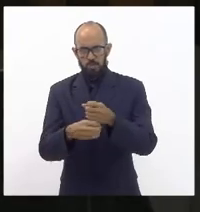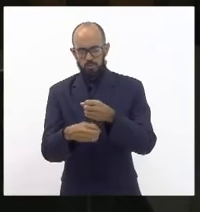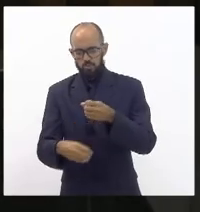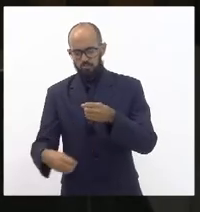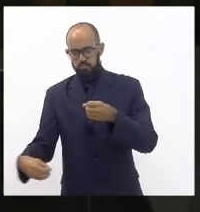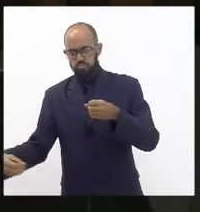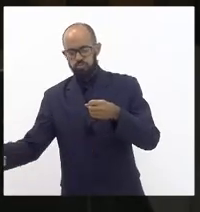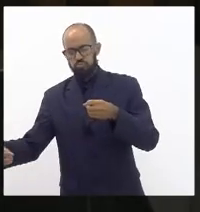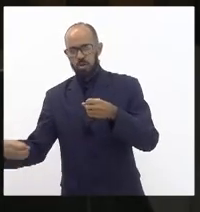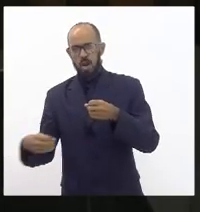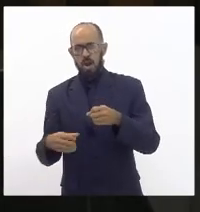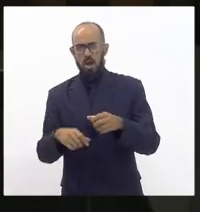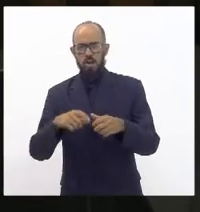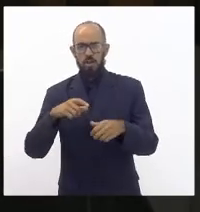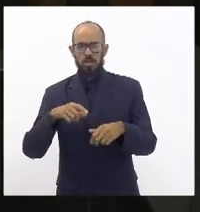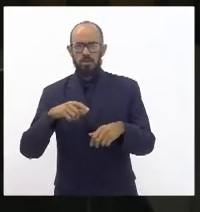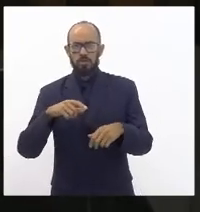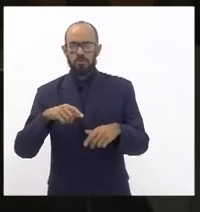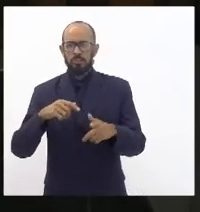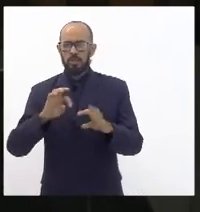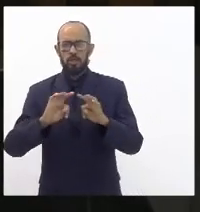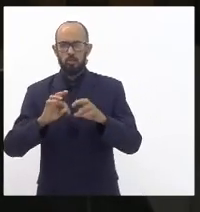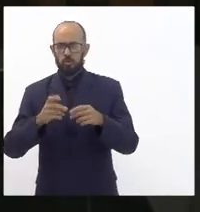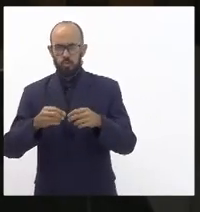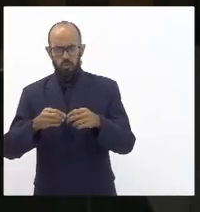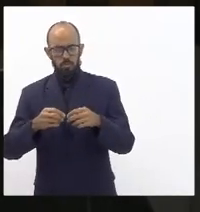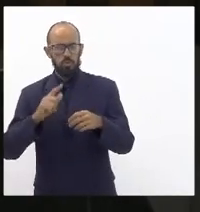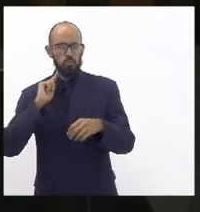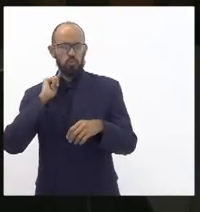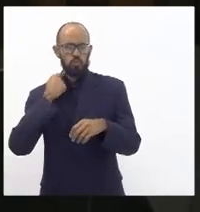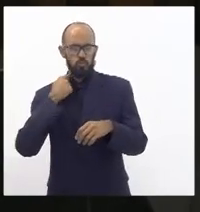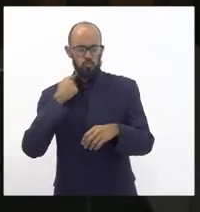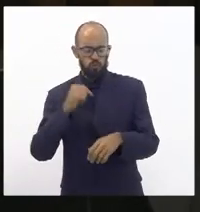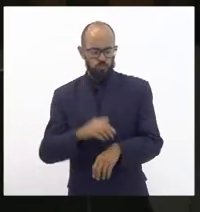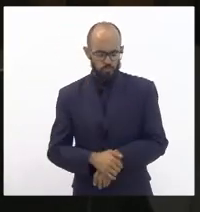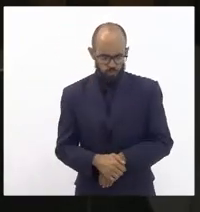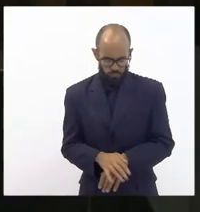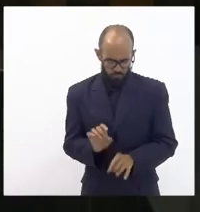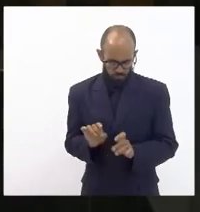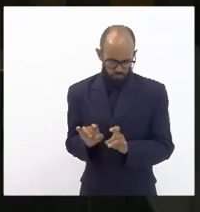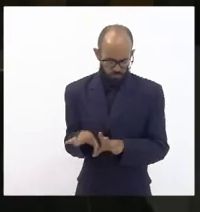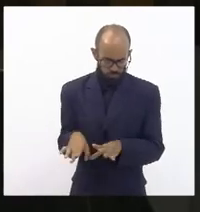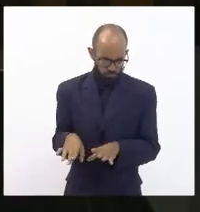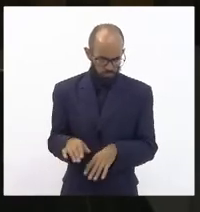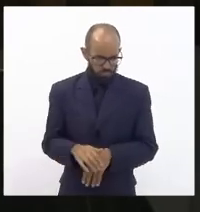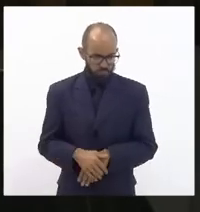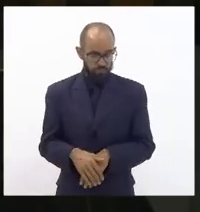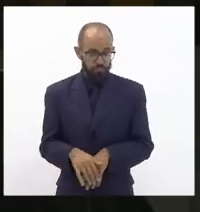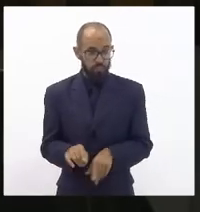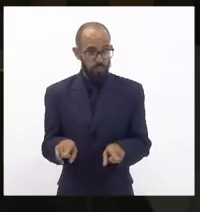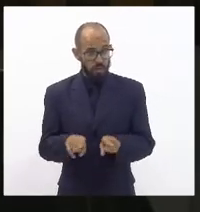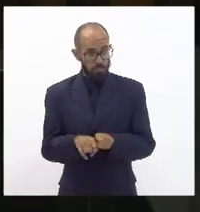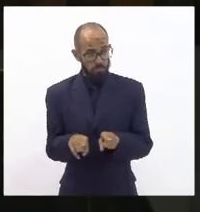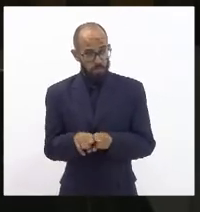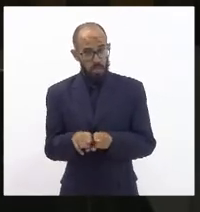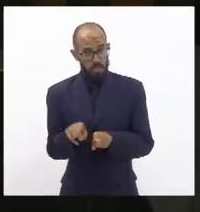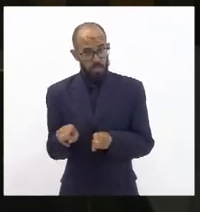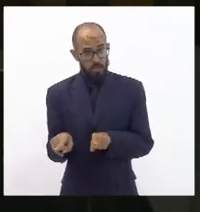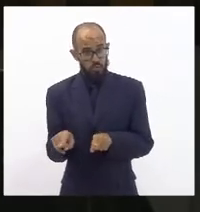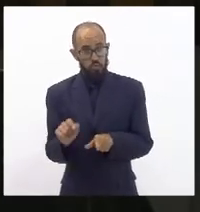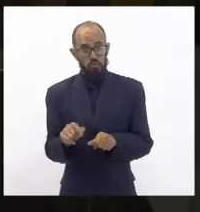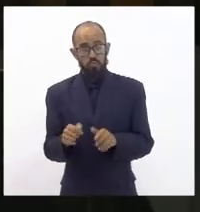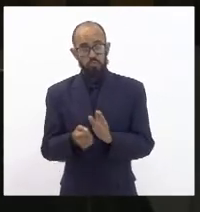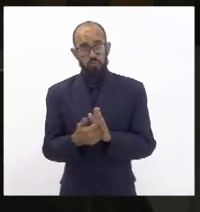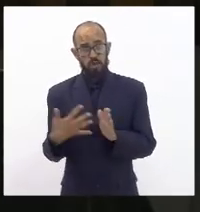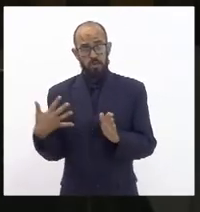cintura é exatamente totalmente é poluída totalmente com esgoto Natura isso também em